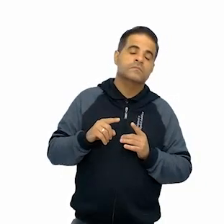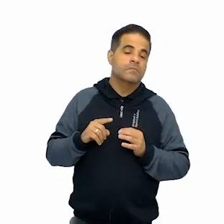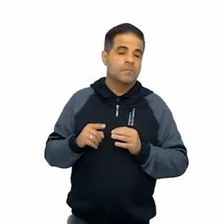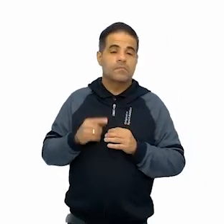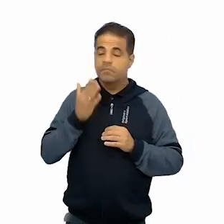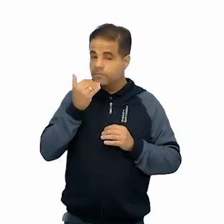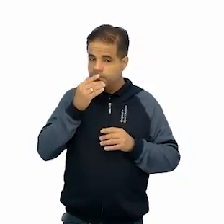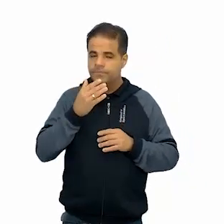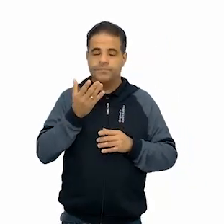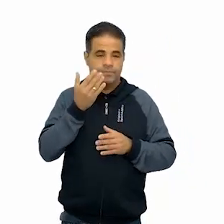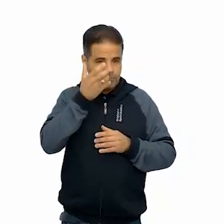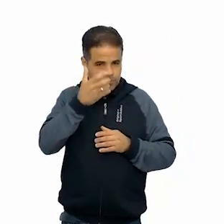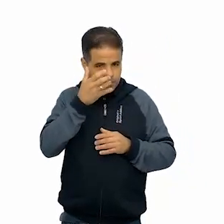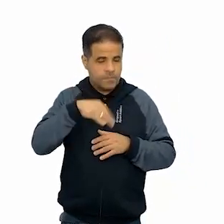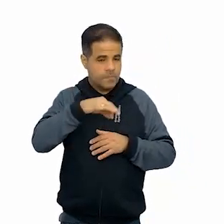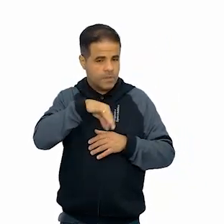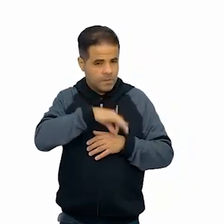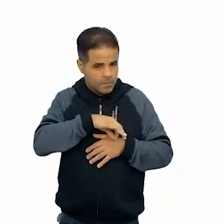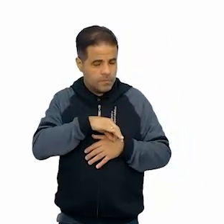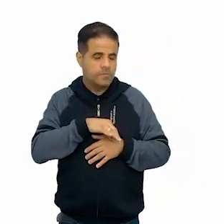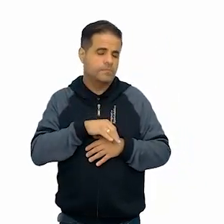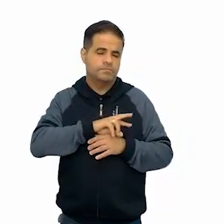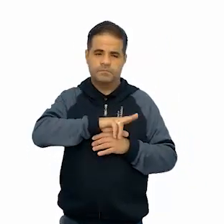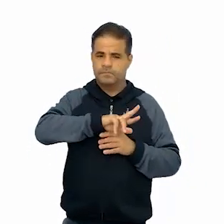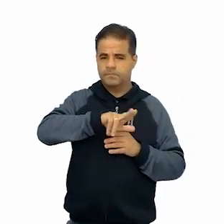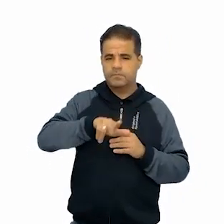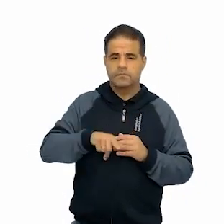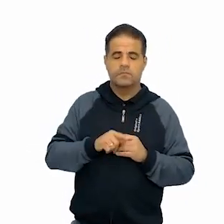frutos, insetos, alguns fungos pequenos